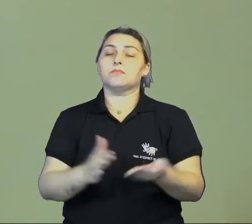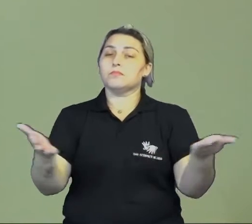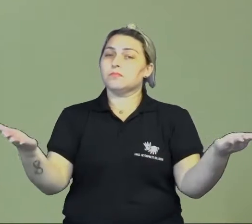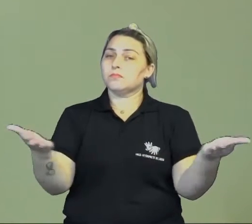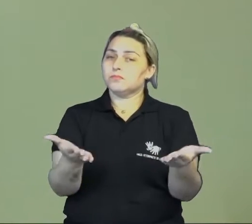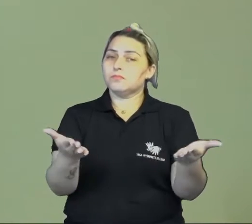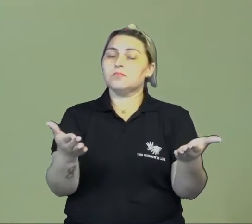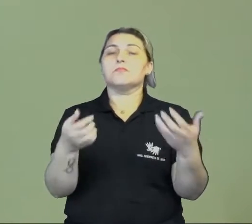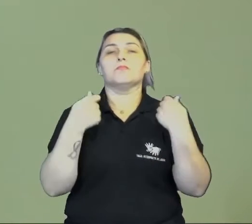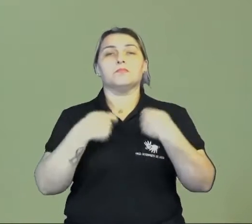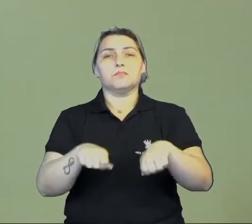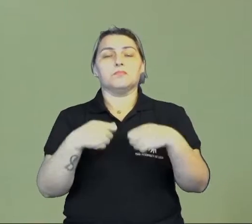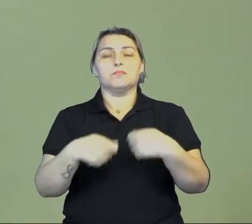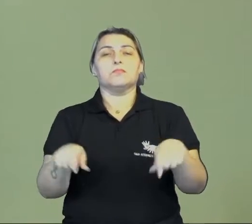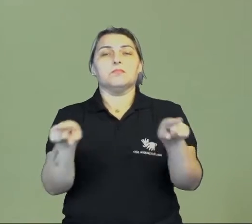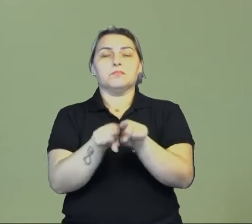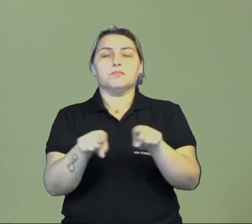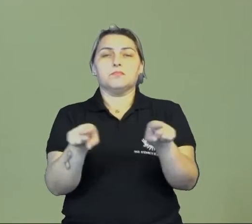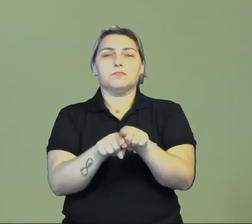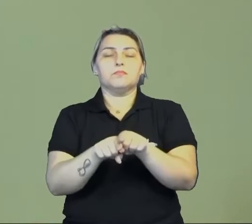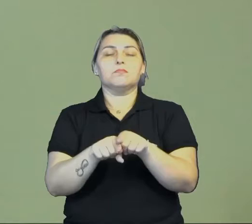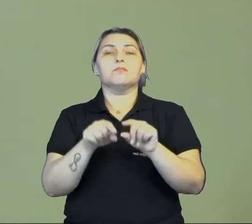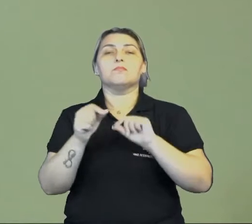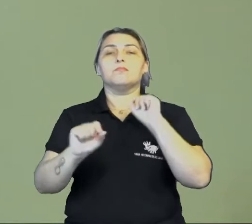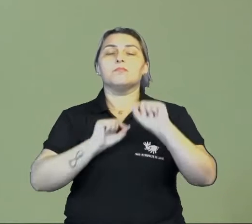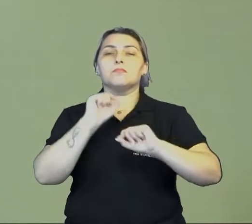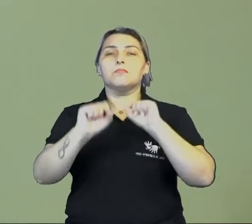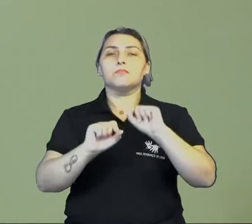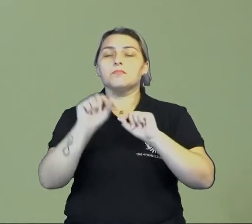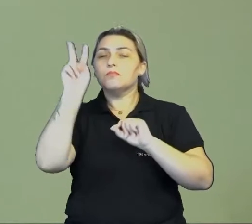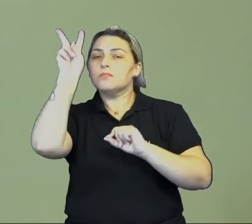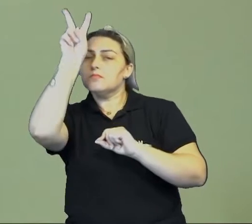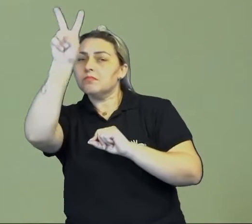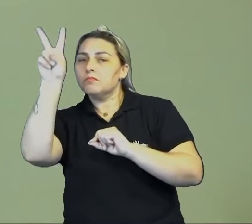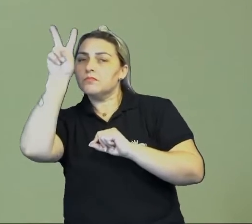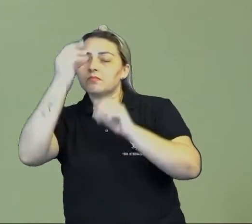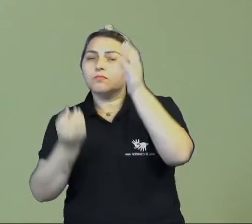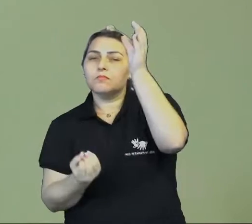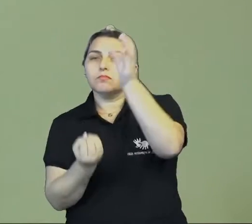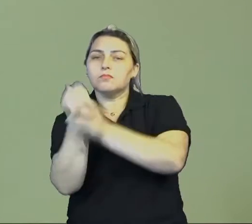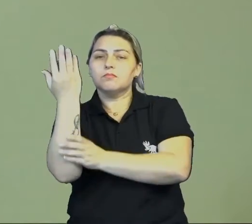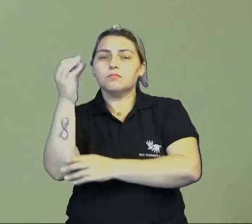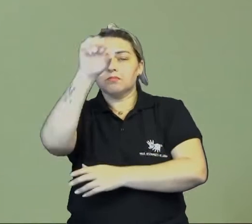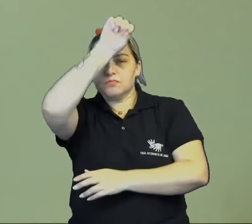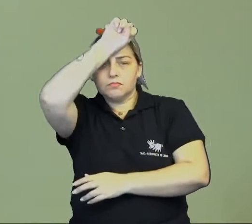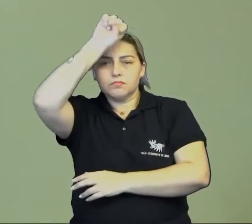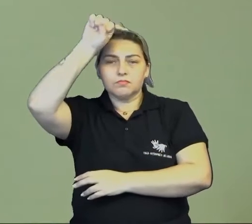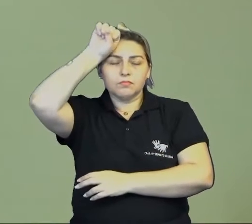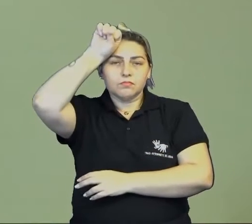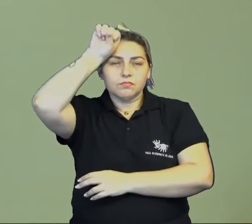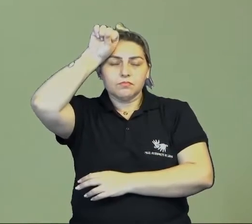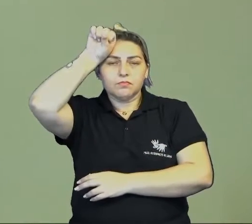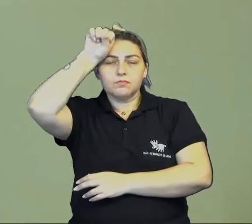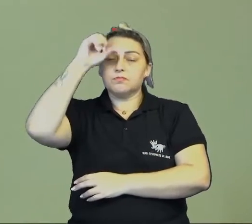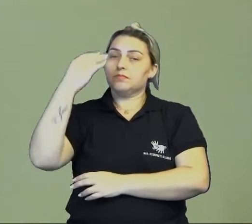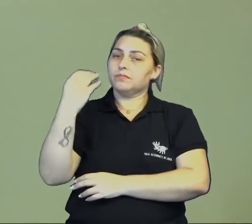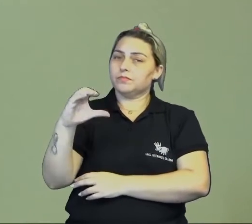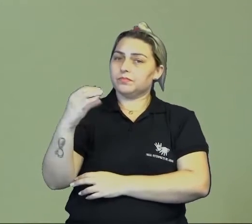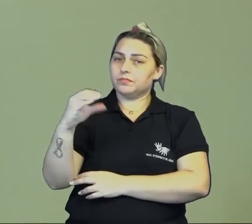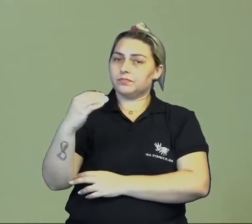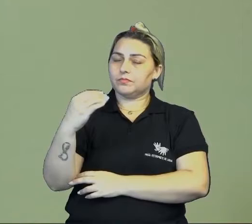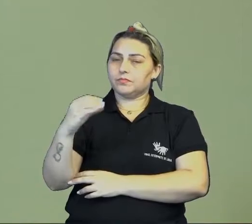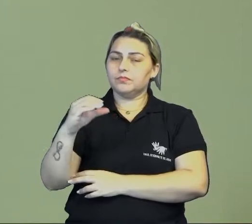nós também precisamos resgatar um pouco a historicidade do surgimento da sociologia. Essa ciência,